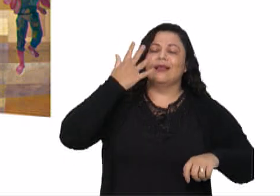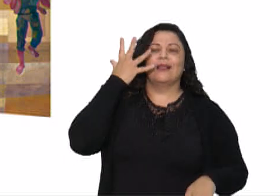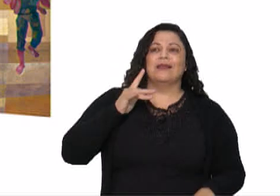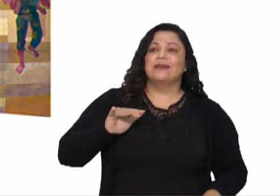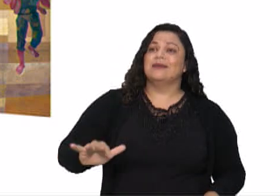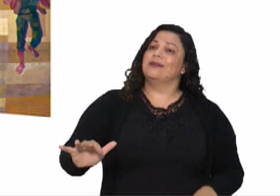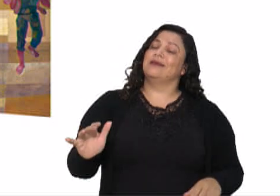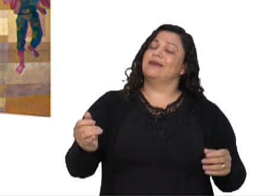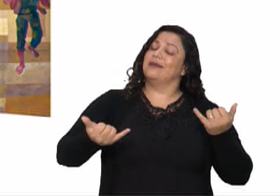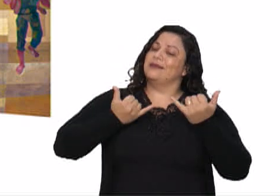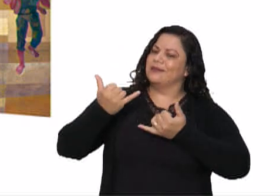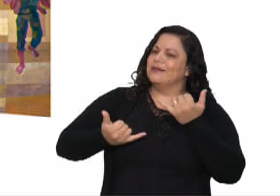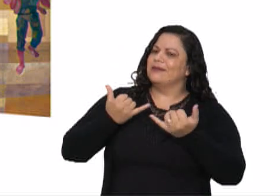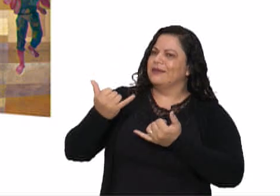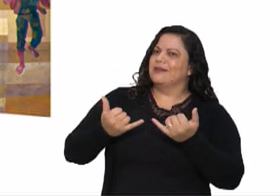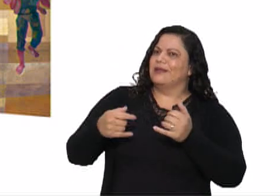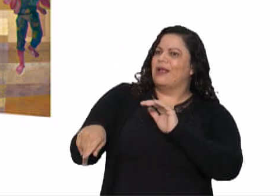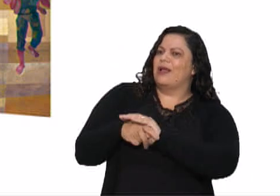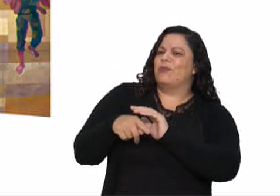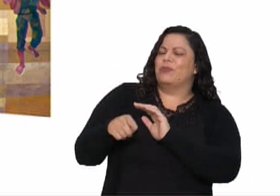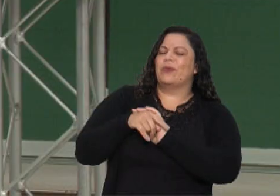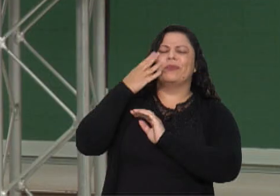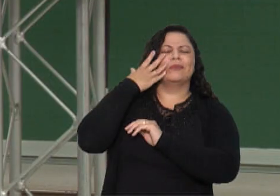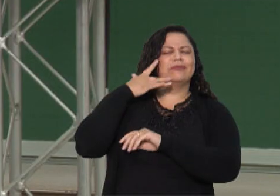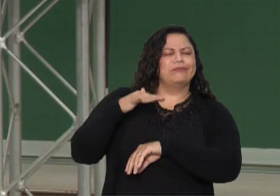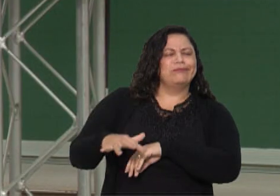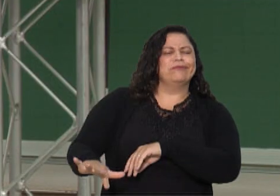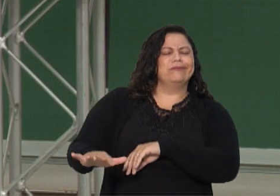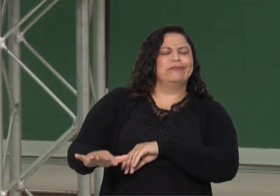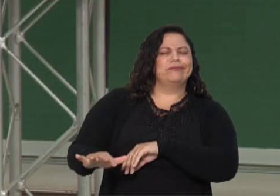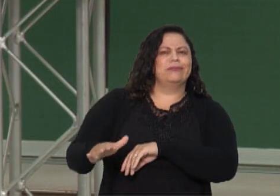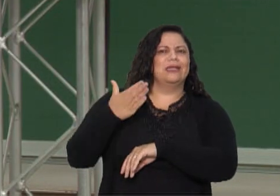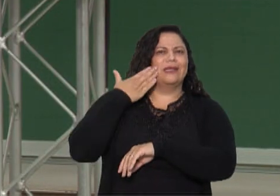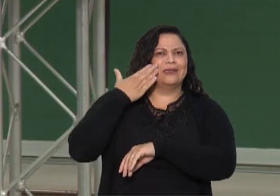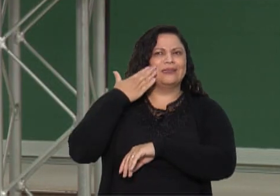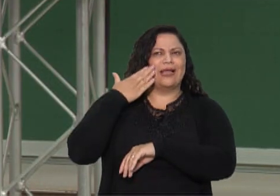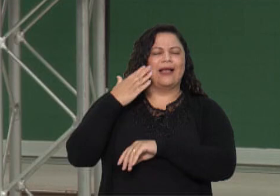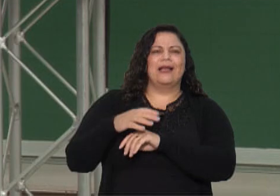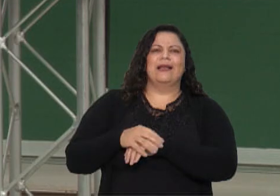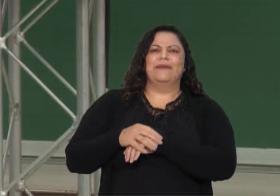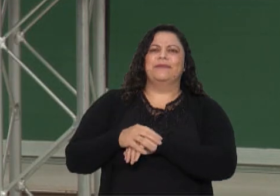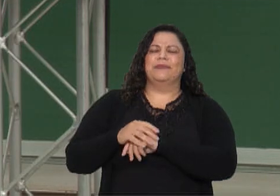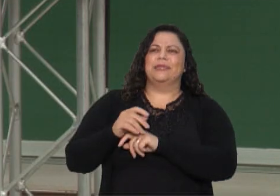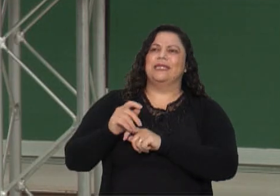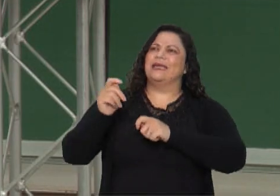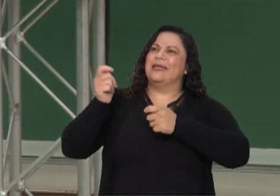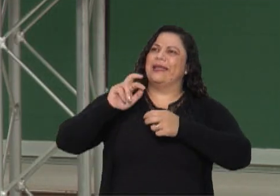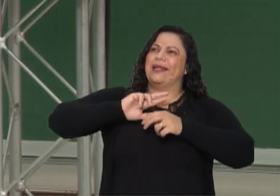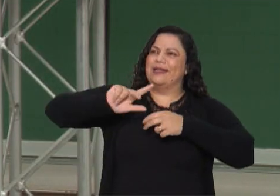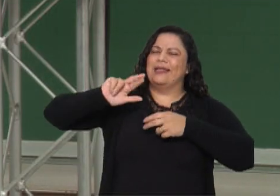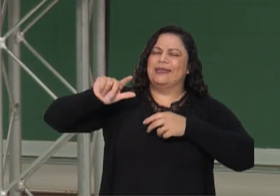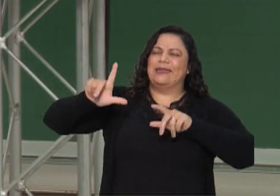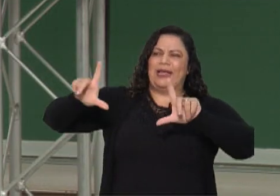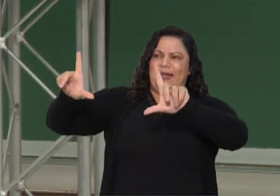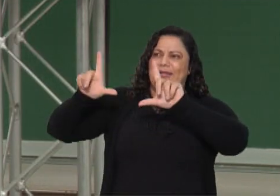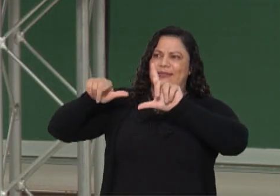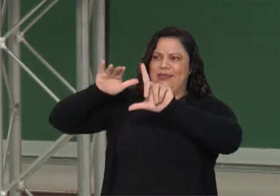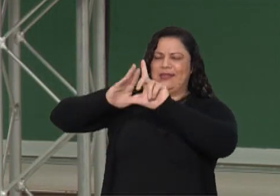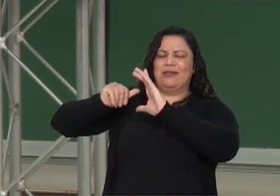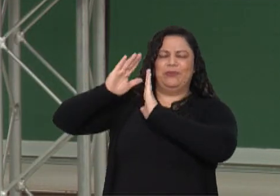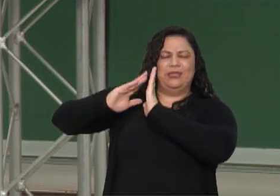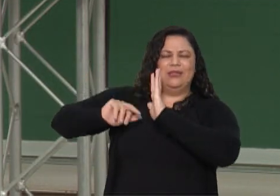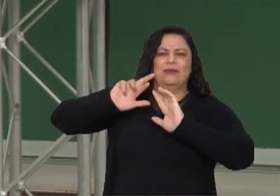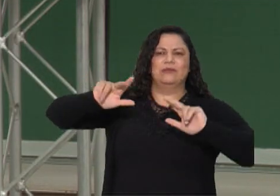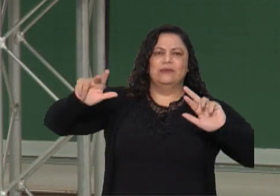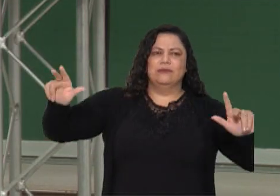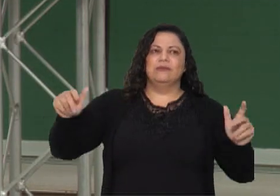Então, ele trouxe aí aquelas brincadeiras que a gente viu naquela tela anteriormente, que ele fez em muitas outras, a gente vê essa